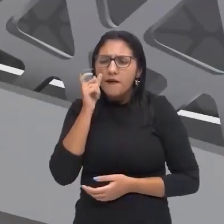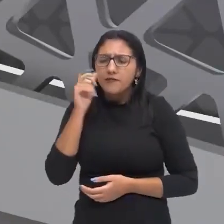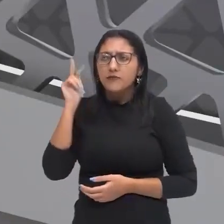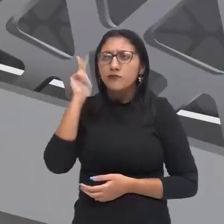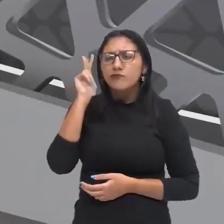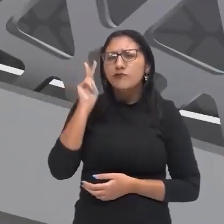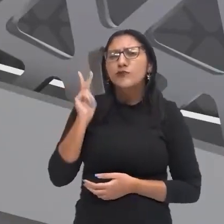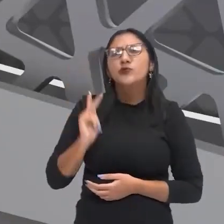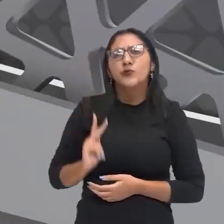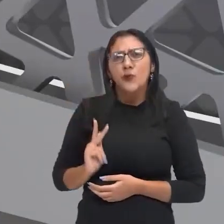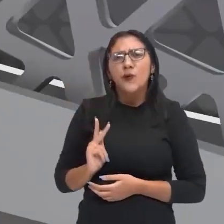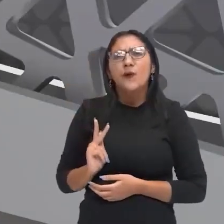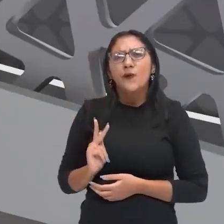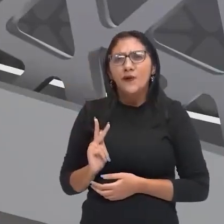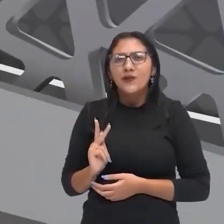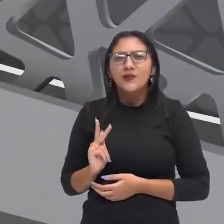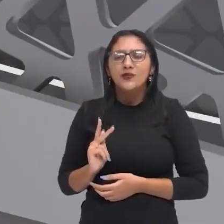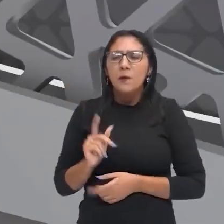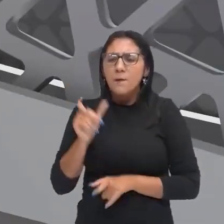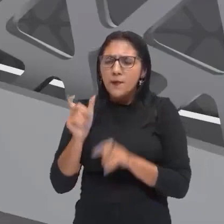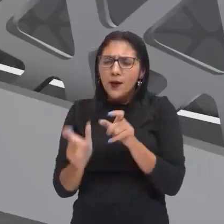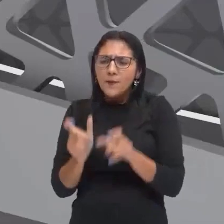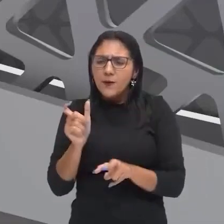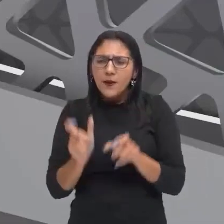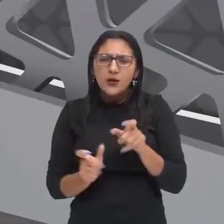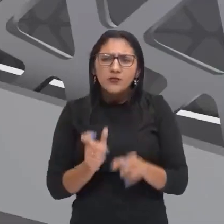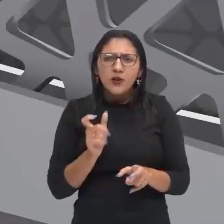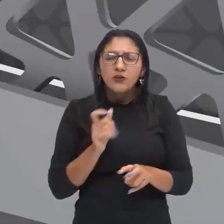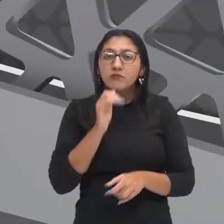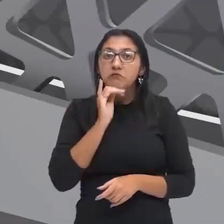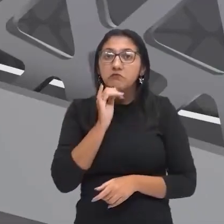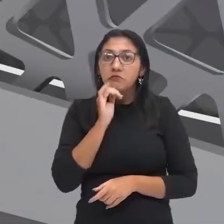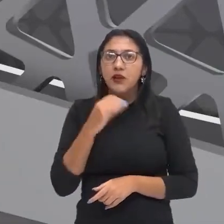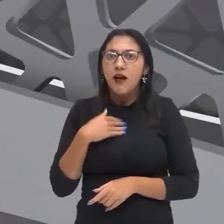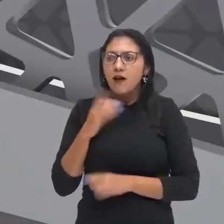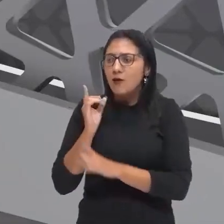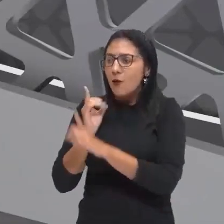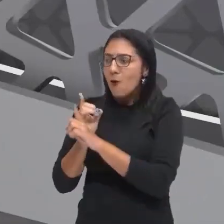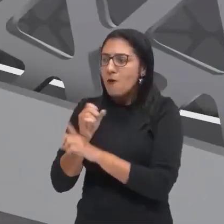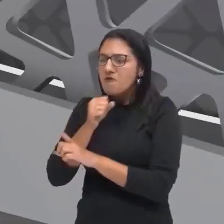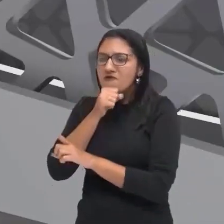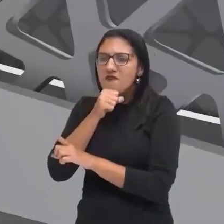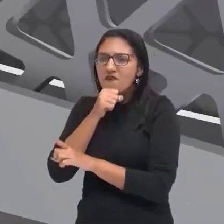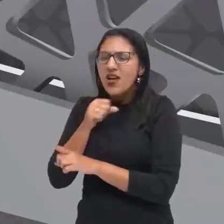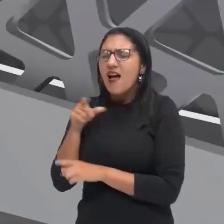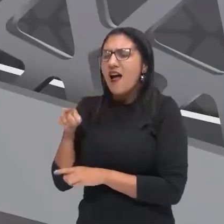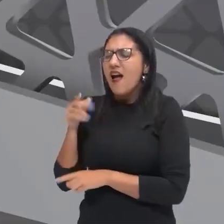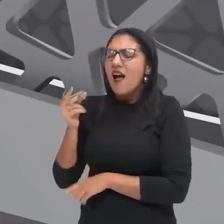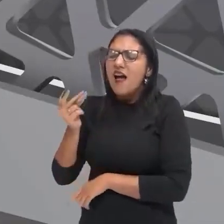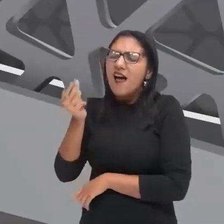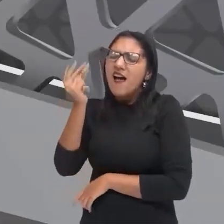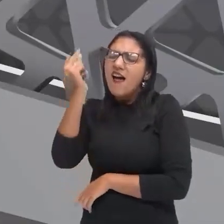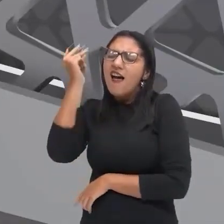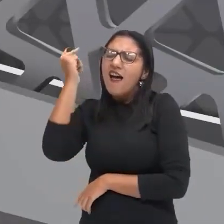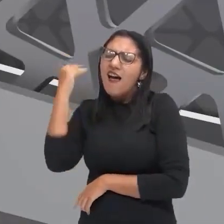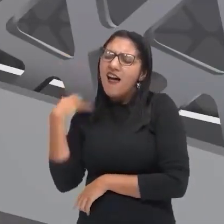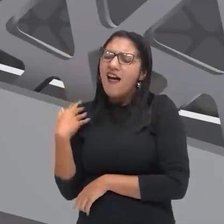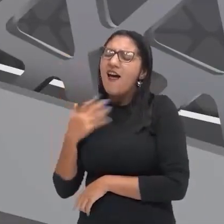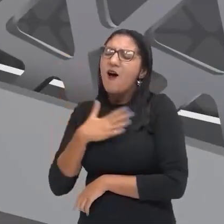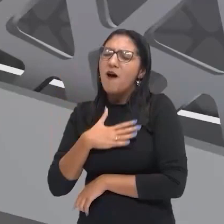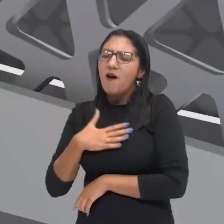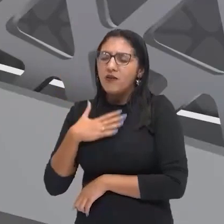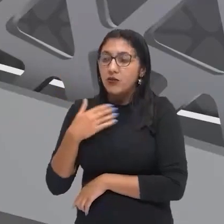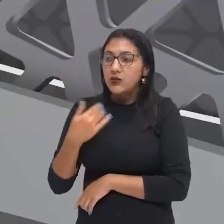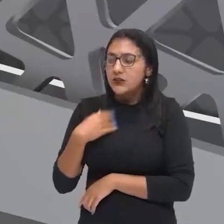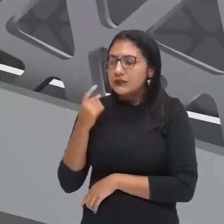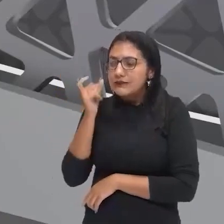Eu não podia ver um idoso falando no meu tempo, que eu já estava ali desesperada. Sempre gostei de fotos antigas, sempre